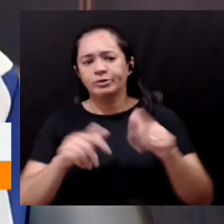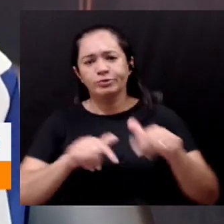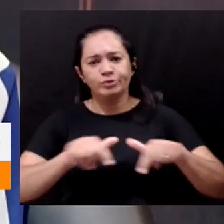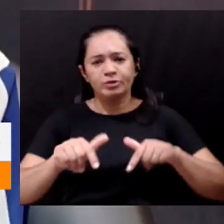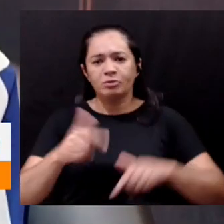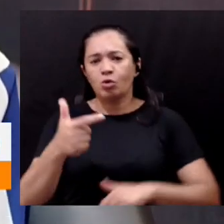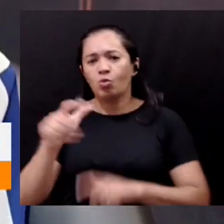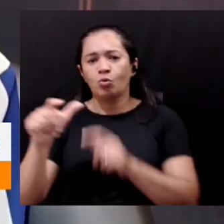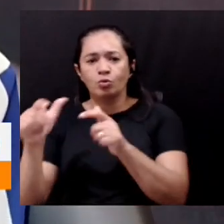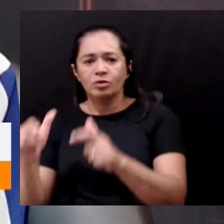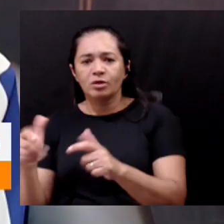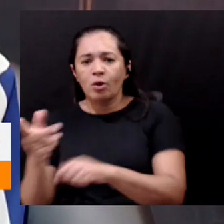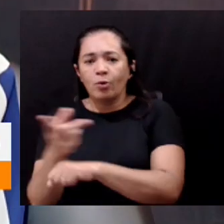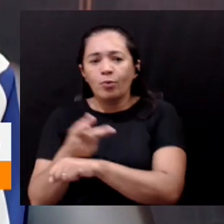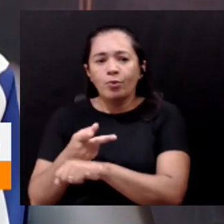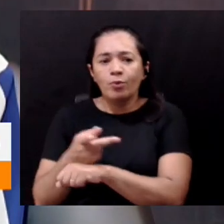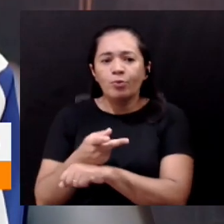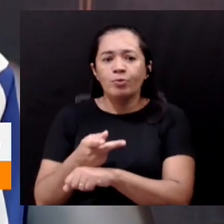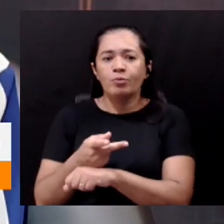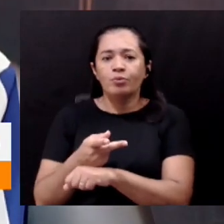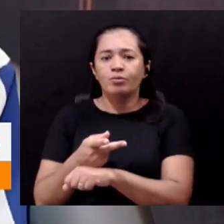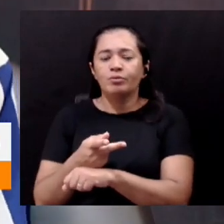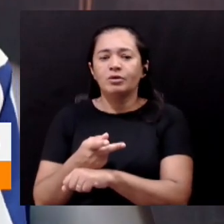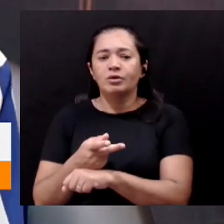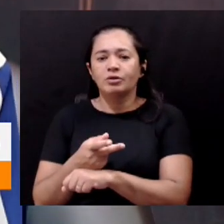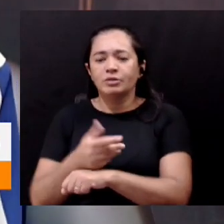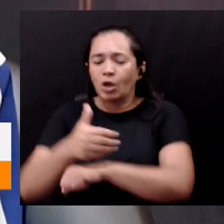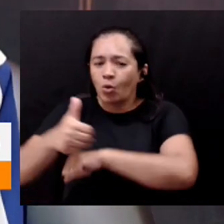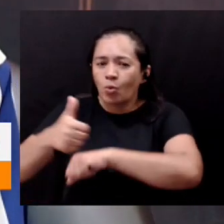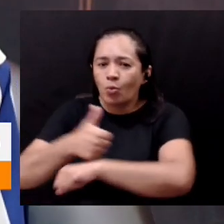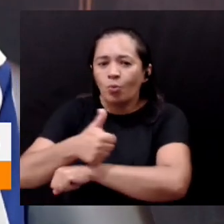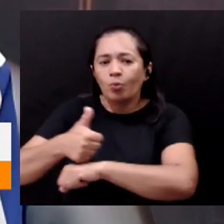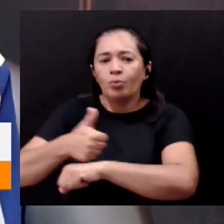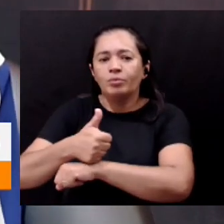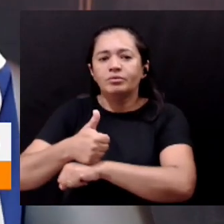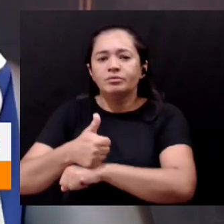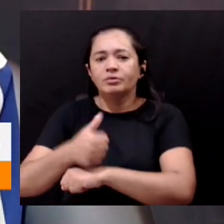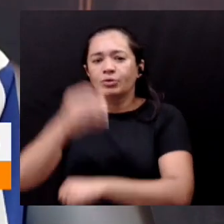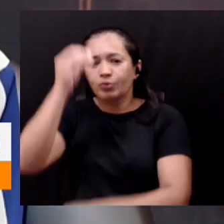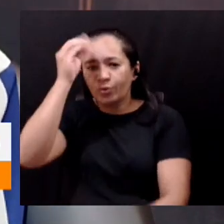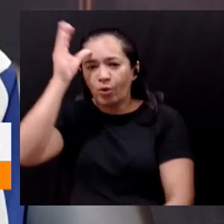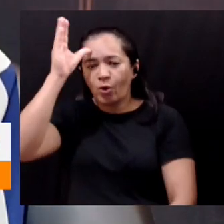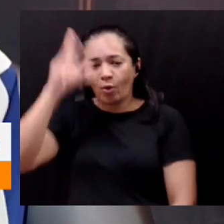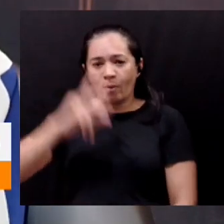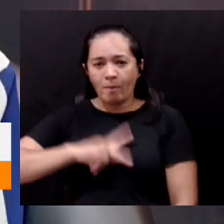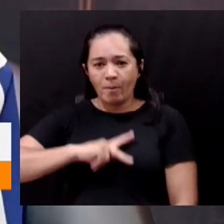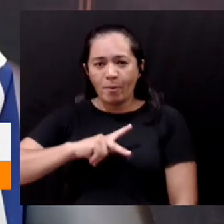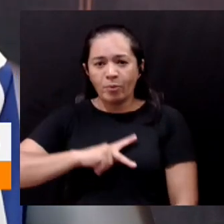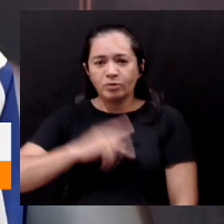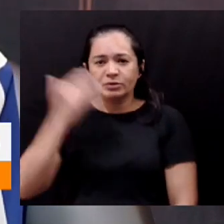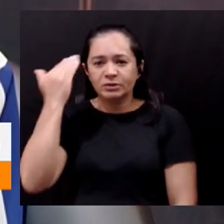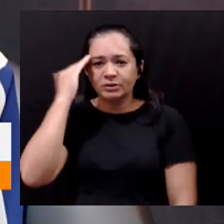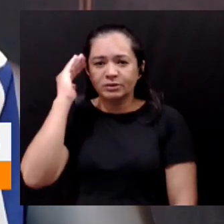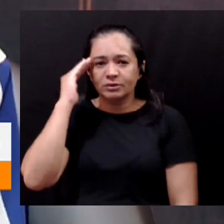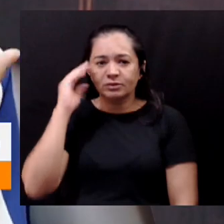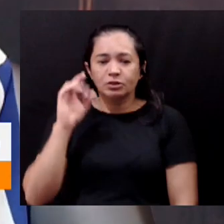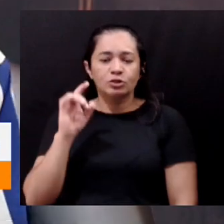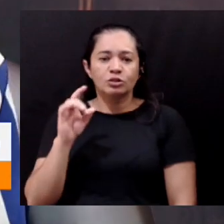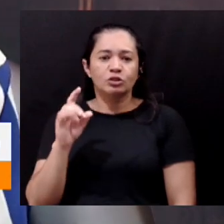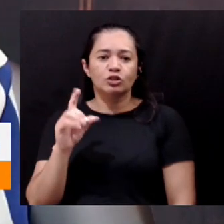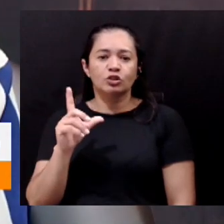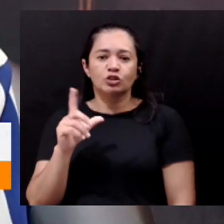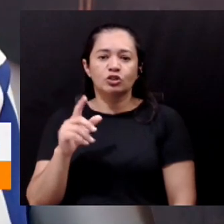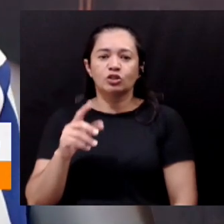procurar mesmo uma contribuição profissional, né? De autoconhecimento, de entendimento, não só priorizar a parte técnica, mas